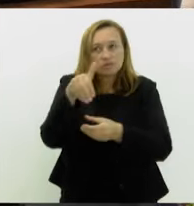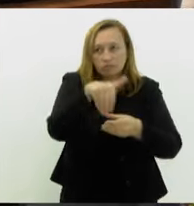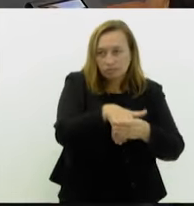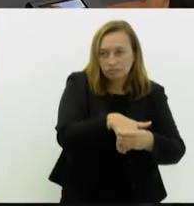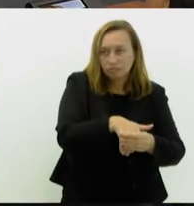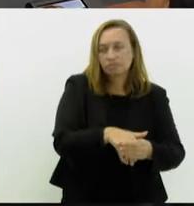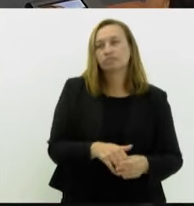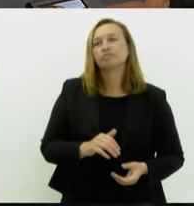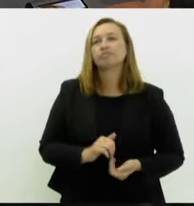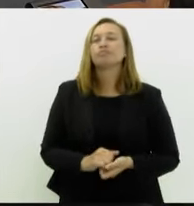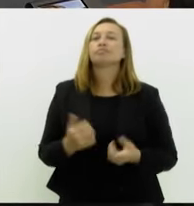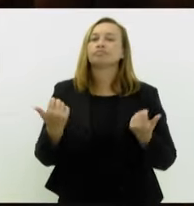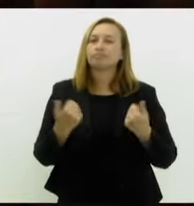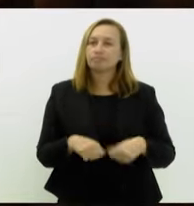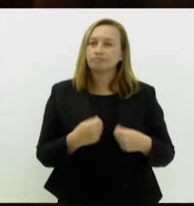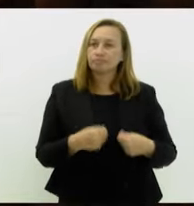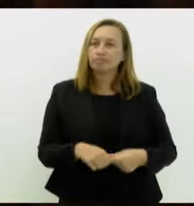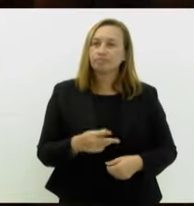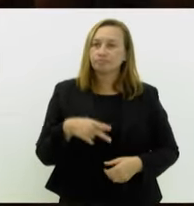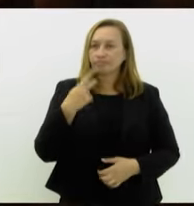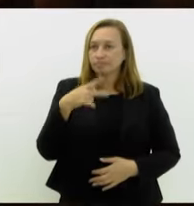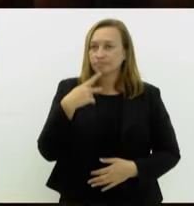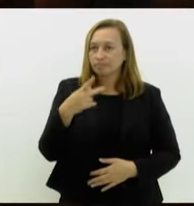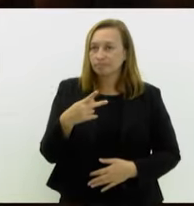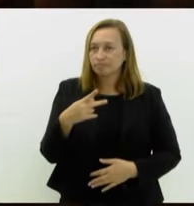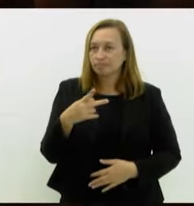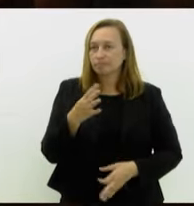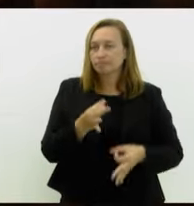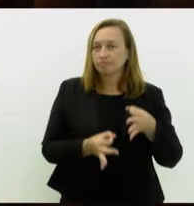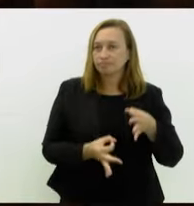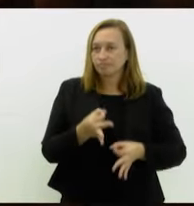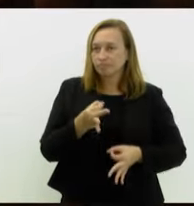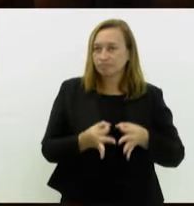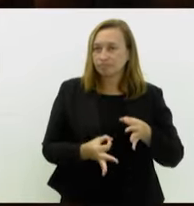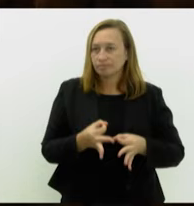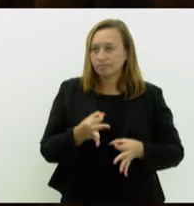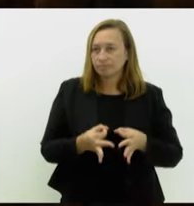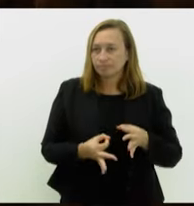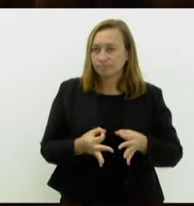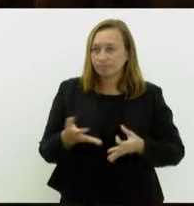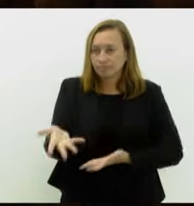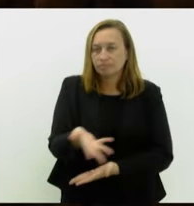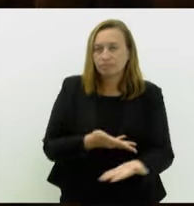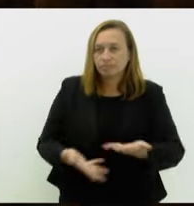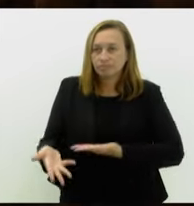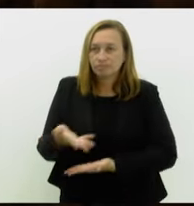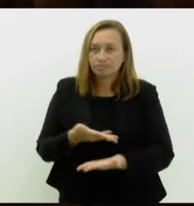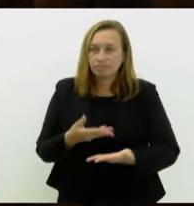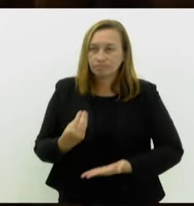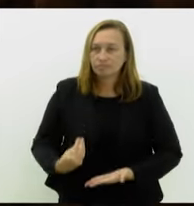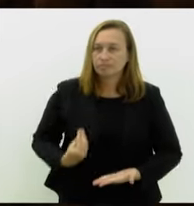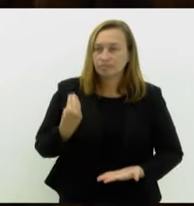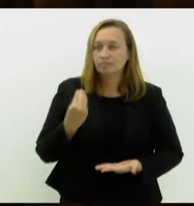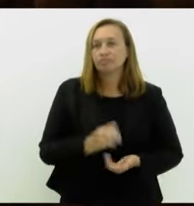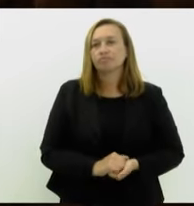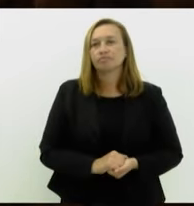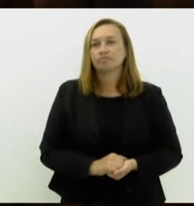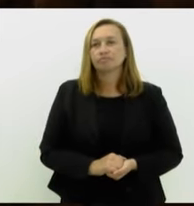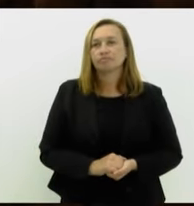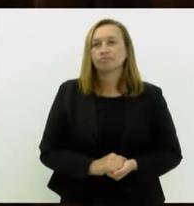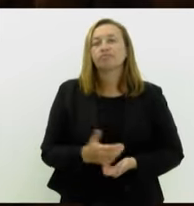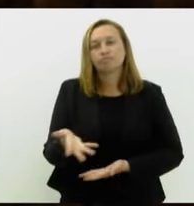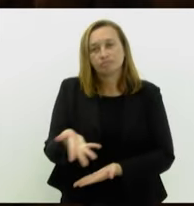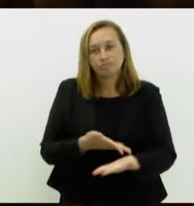enfim nós precisamos falar de justa partilha dos bens da vida falar de justa